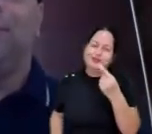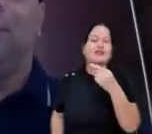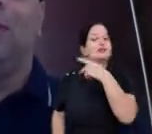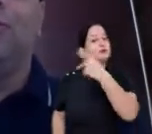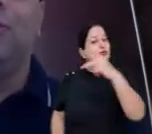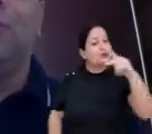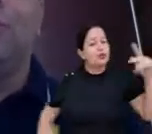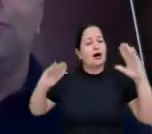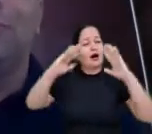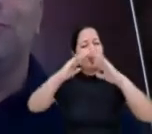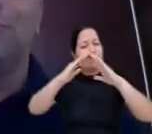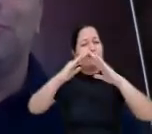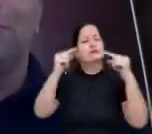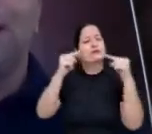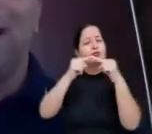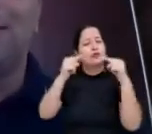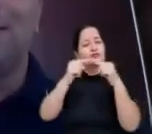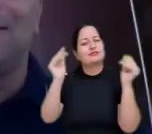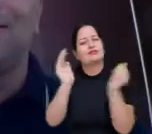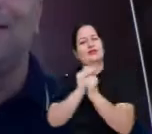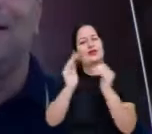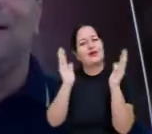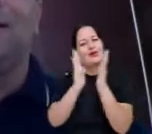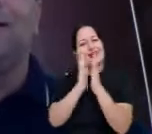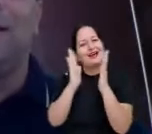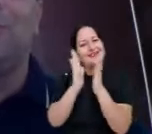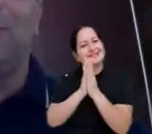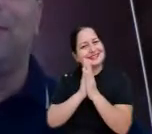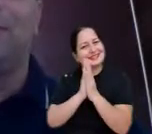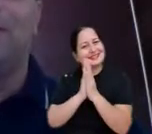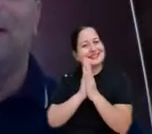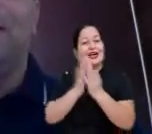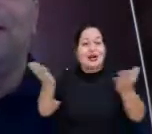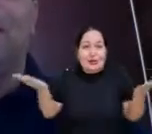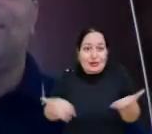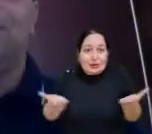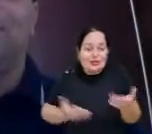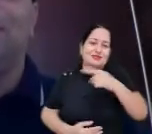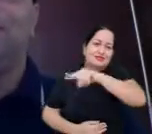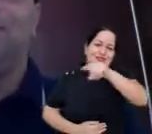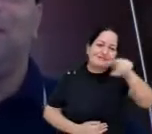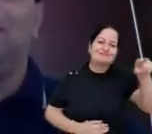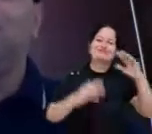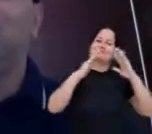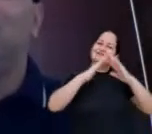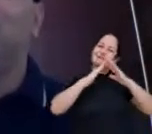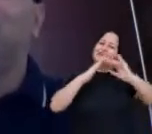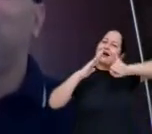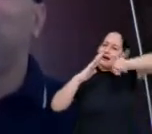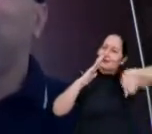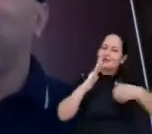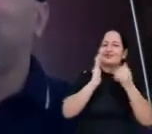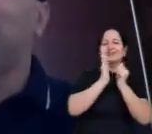oração. E hoje, quando estamos nas nossas casas, que sejam estas casas de oração. Que Deus